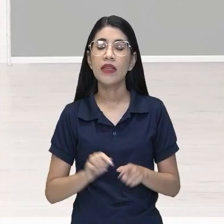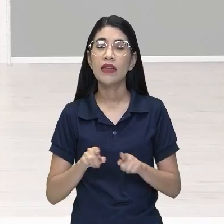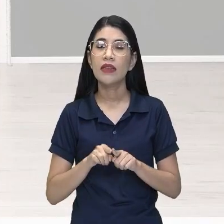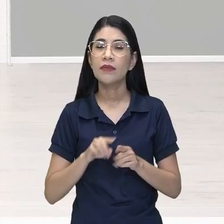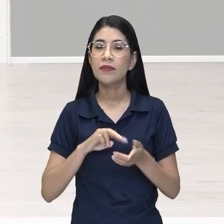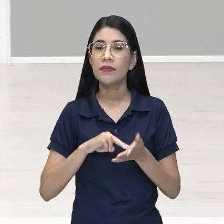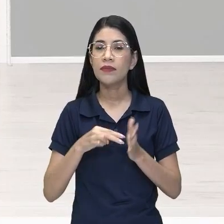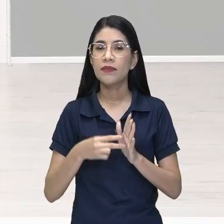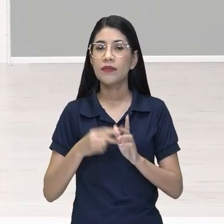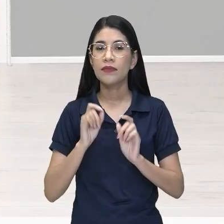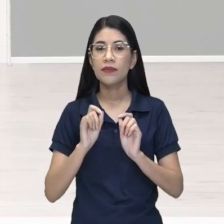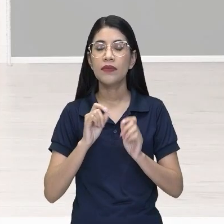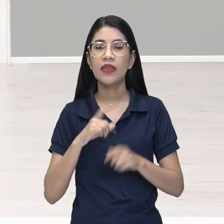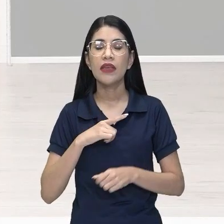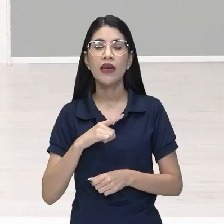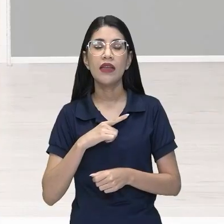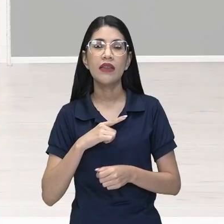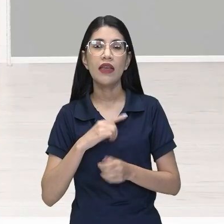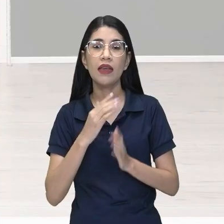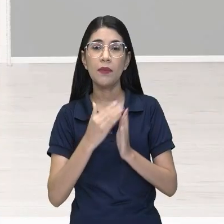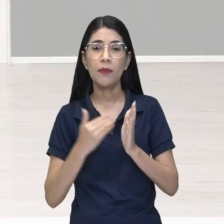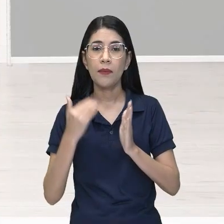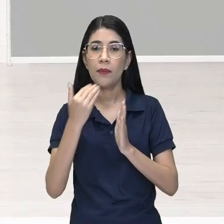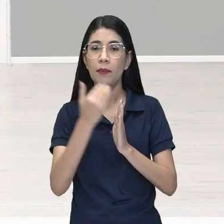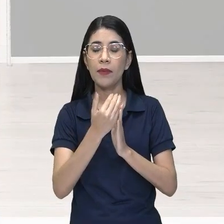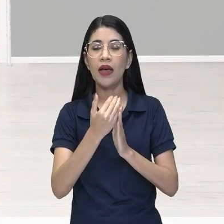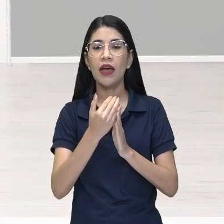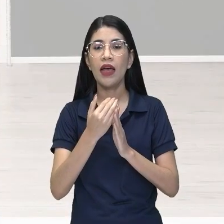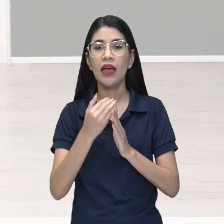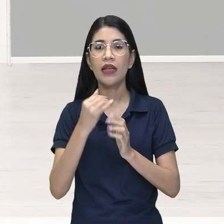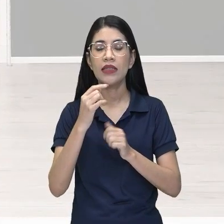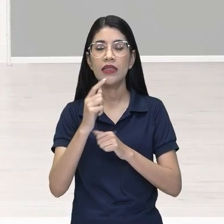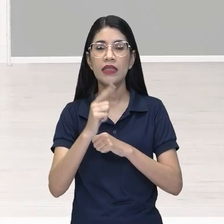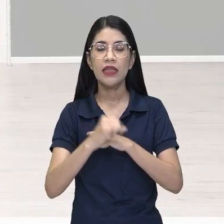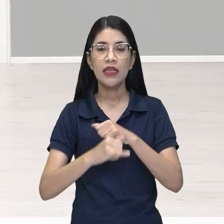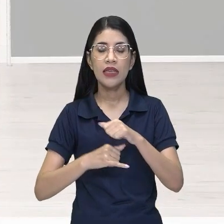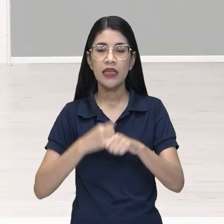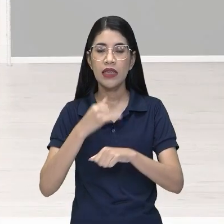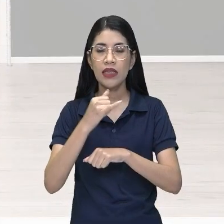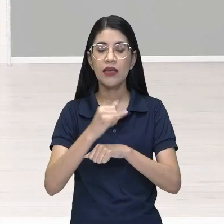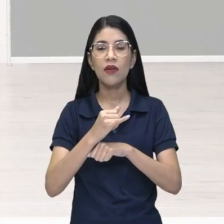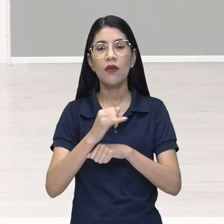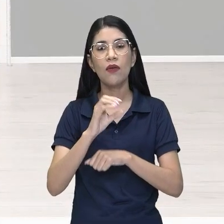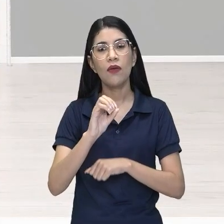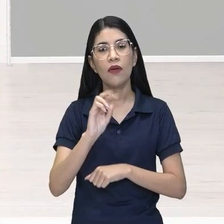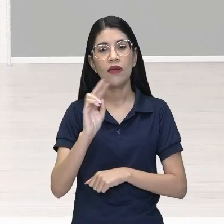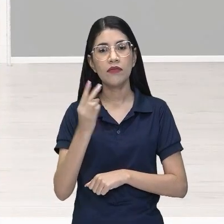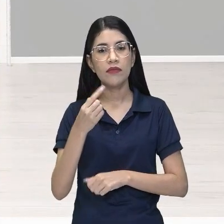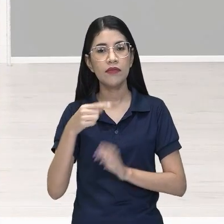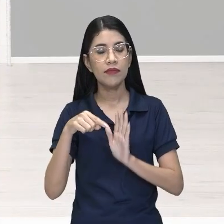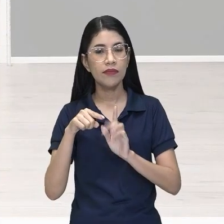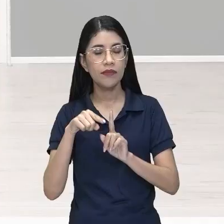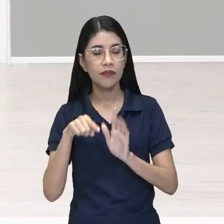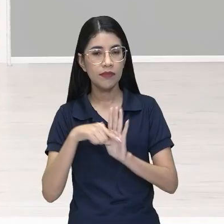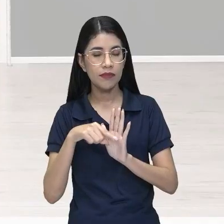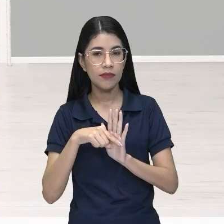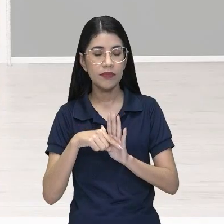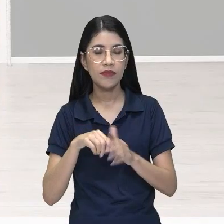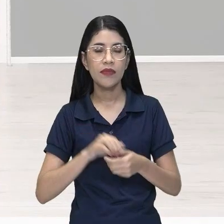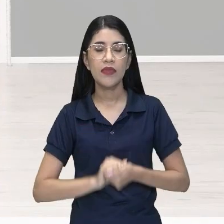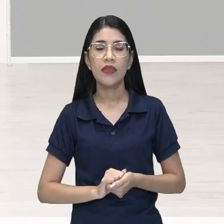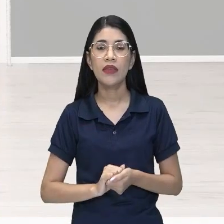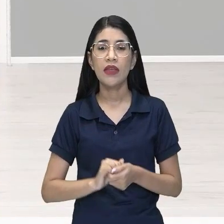que elas possuem uma alta concentração de íons OH-. E Arrhenius também